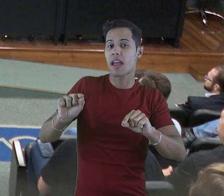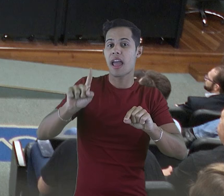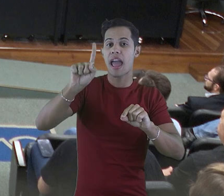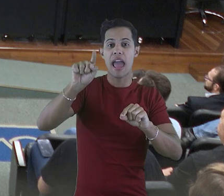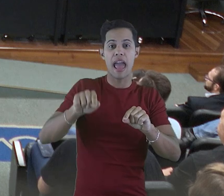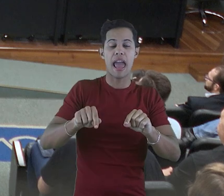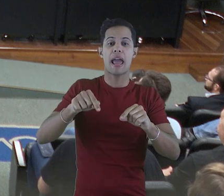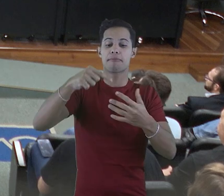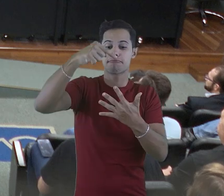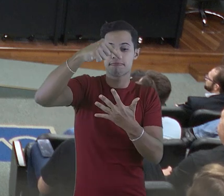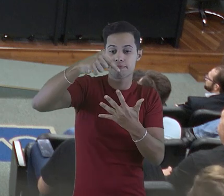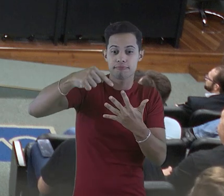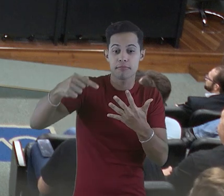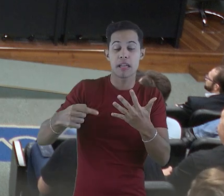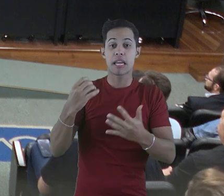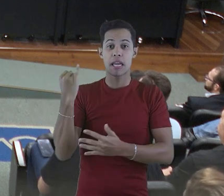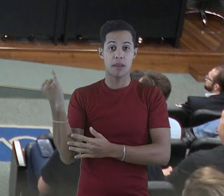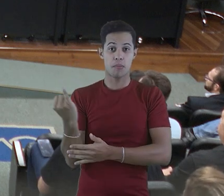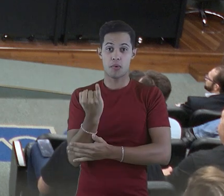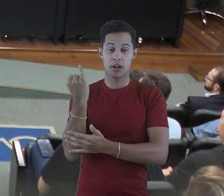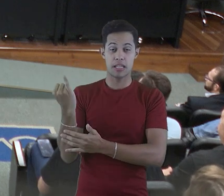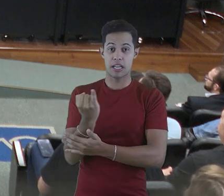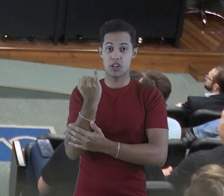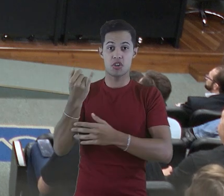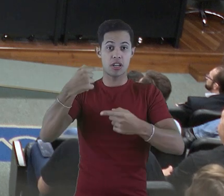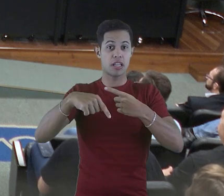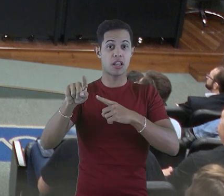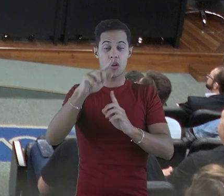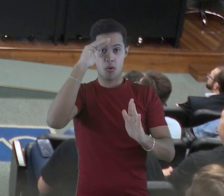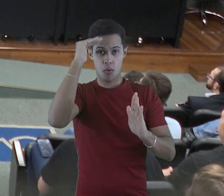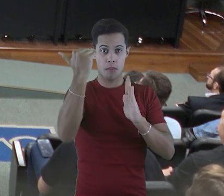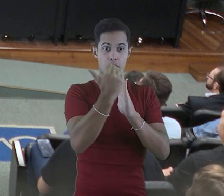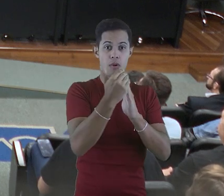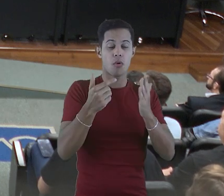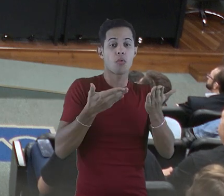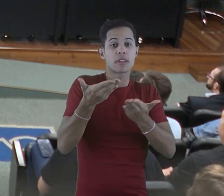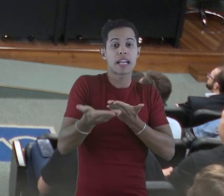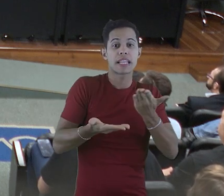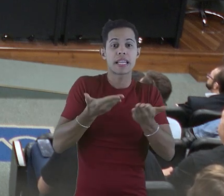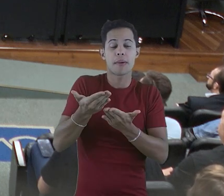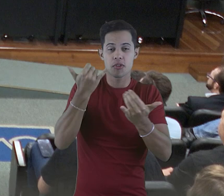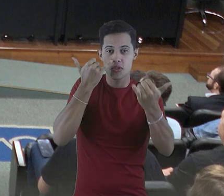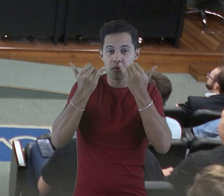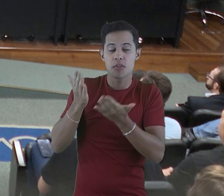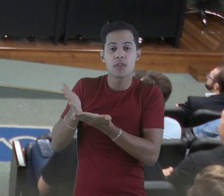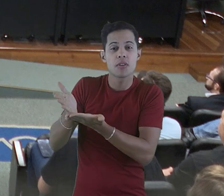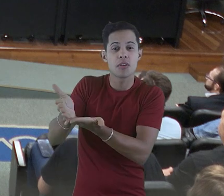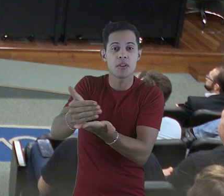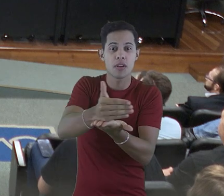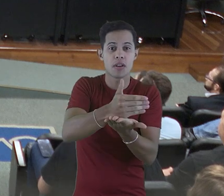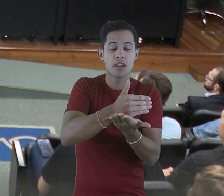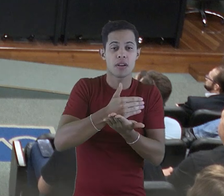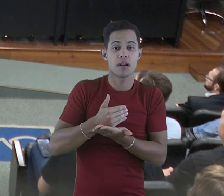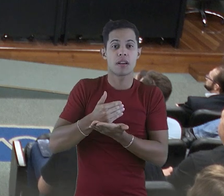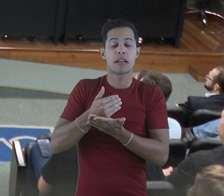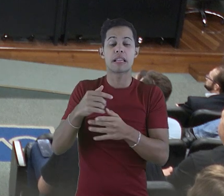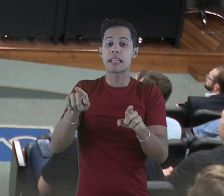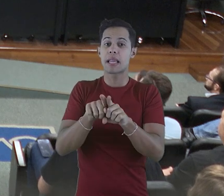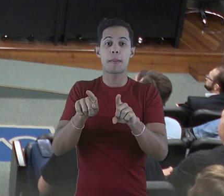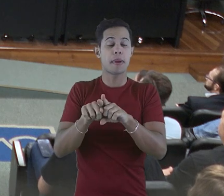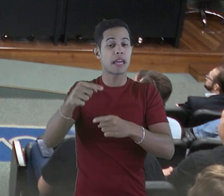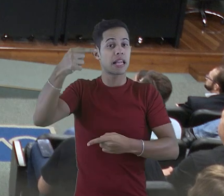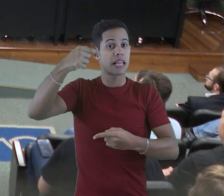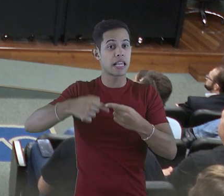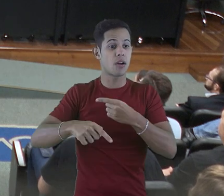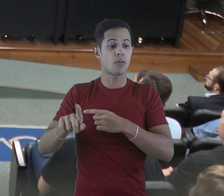considerado irregular o meu tratamento de dado com isso eu não estaria enquadrado num tratamento irregular e